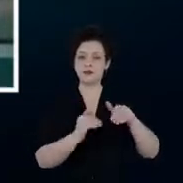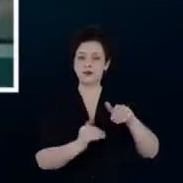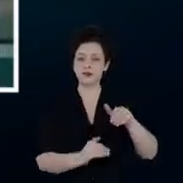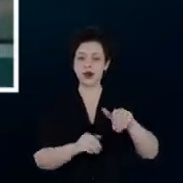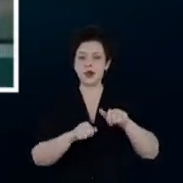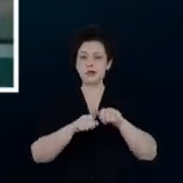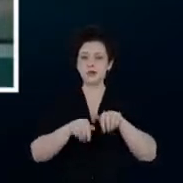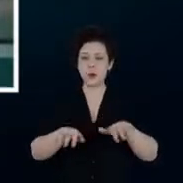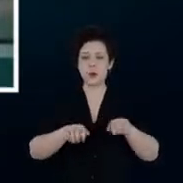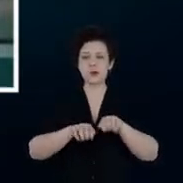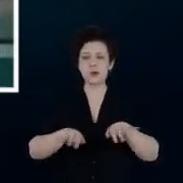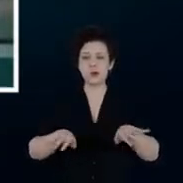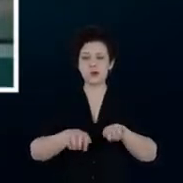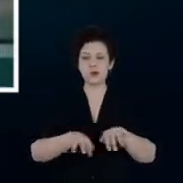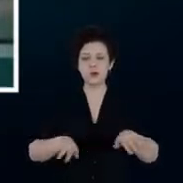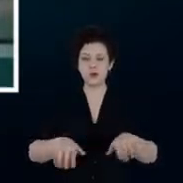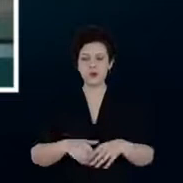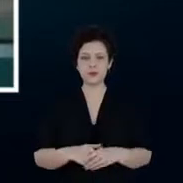bombeado.